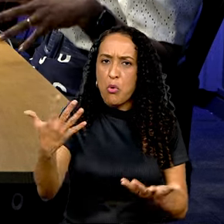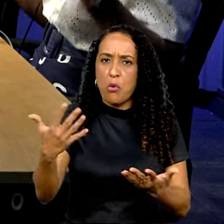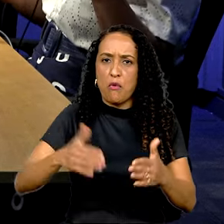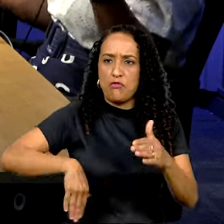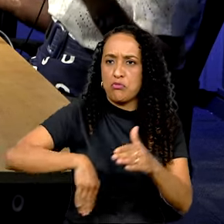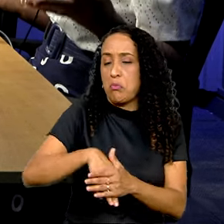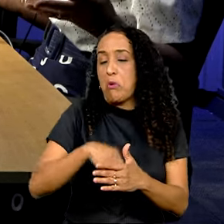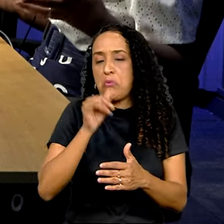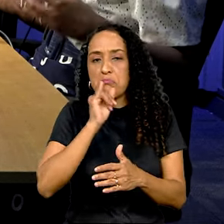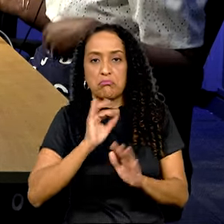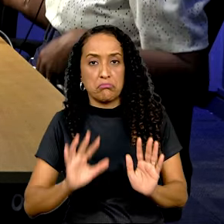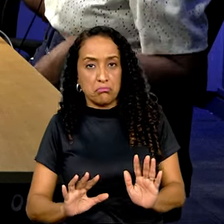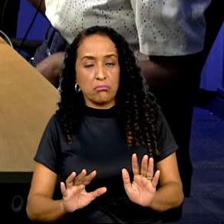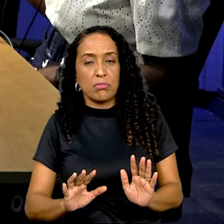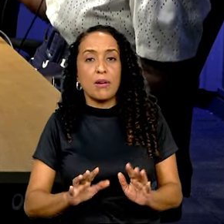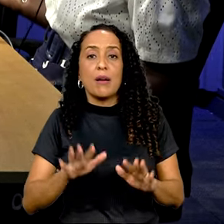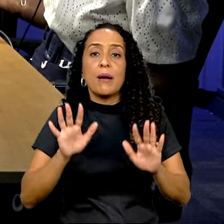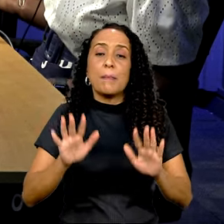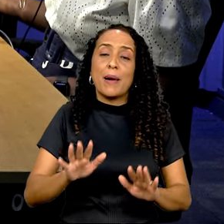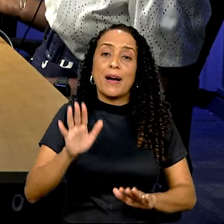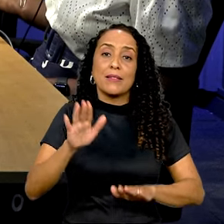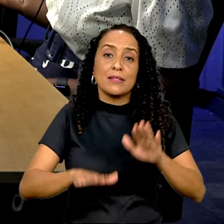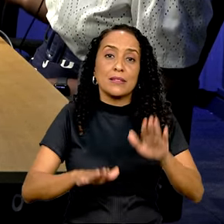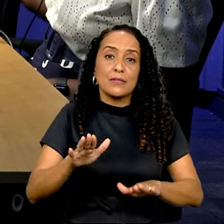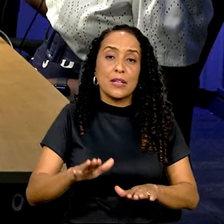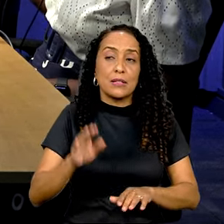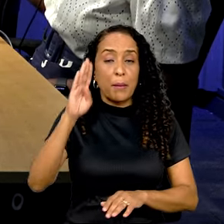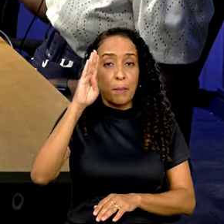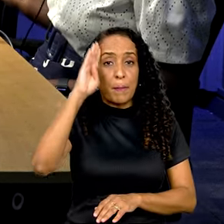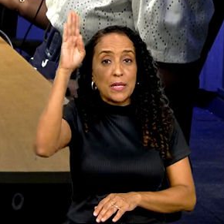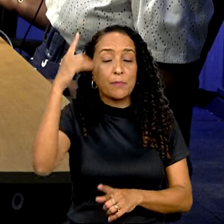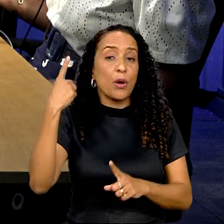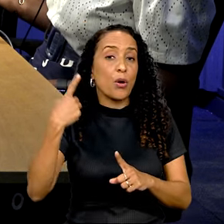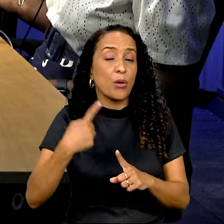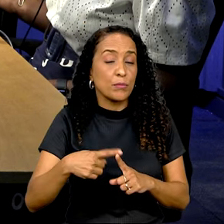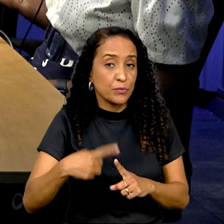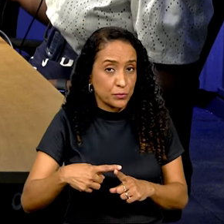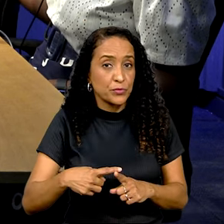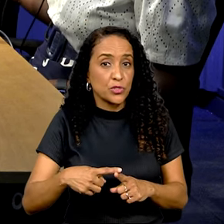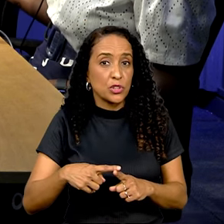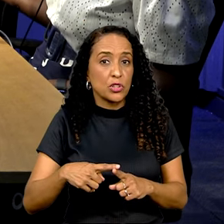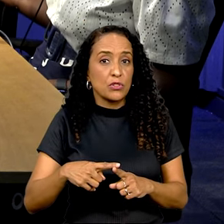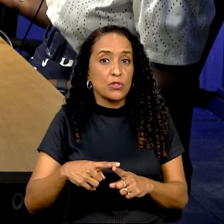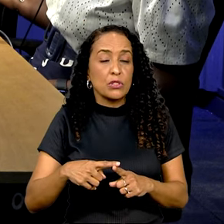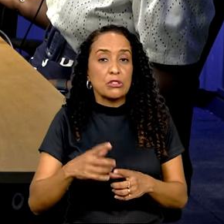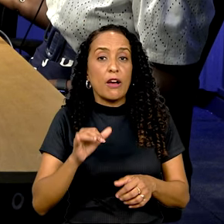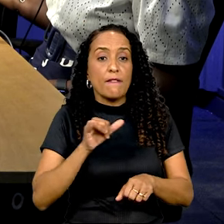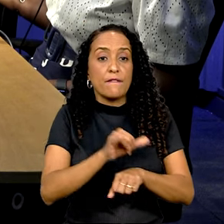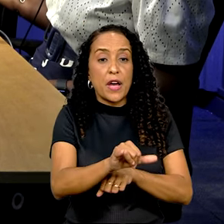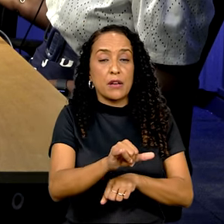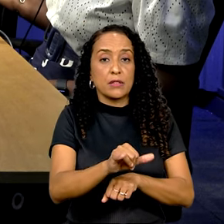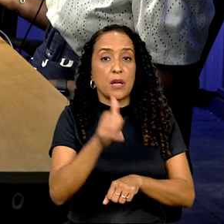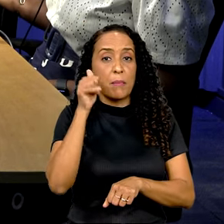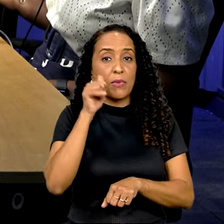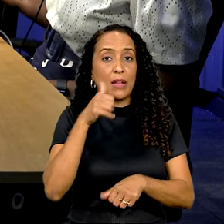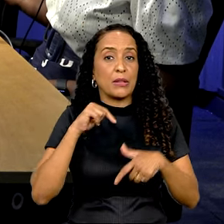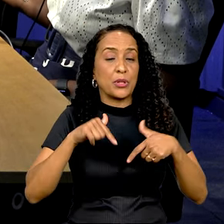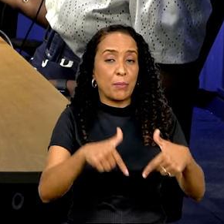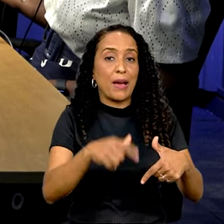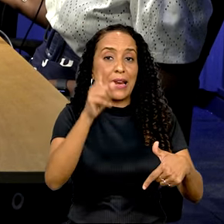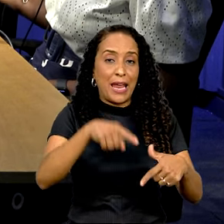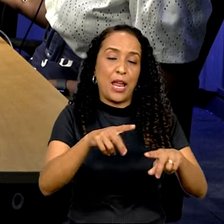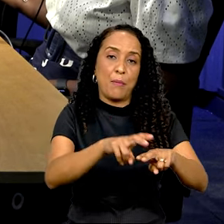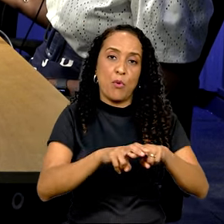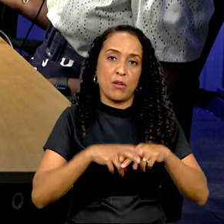Enfim no futebol por exemplo e muitas vezes uma das principais causas de ausência das mulheres no no trabalho